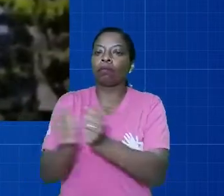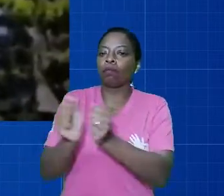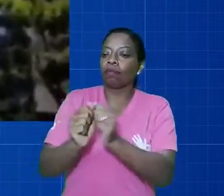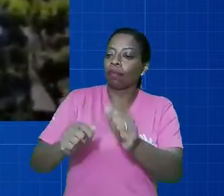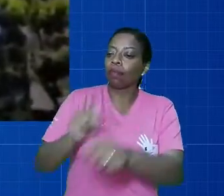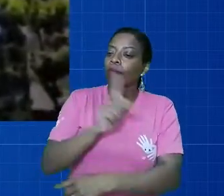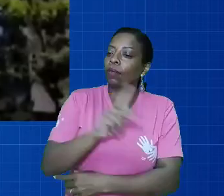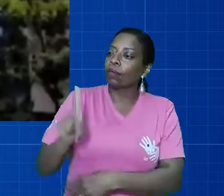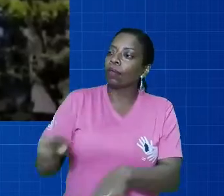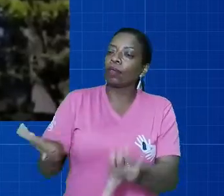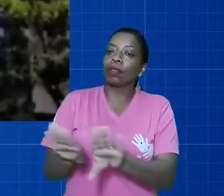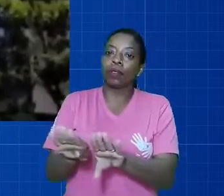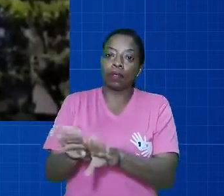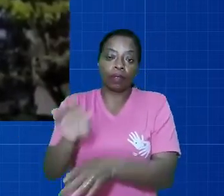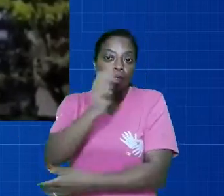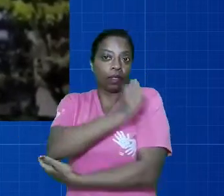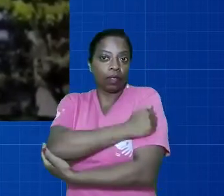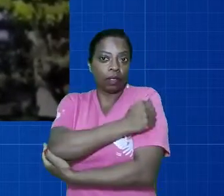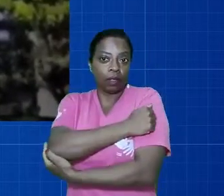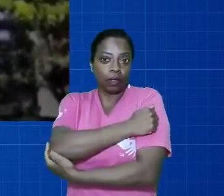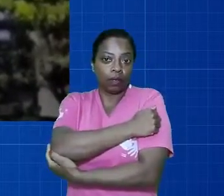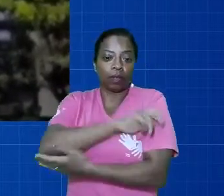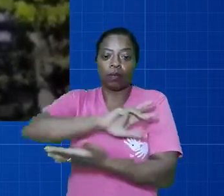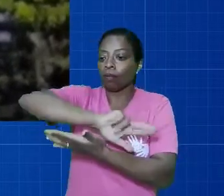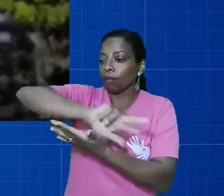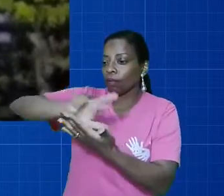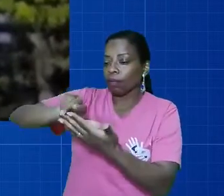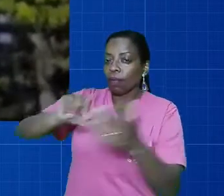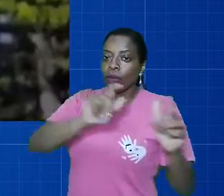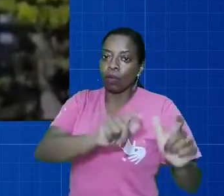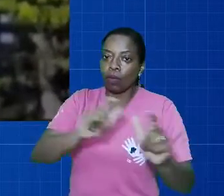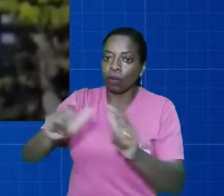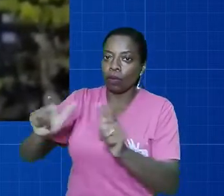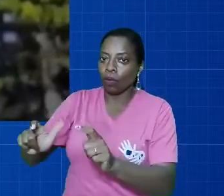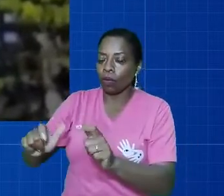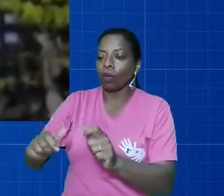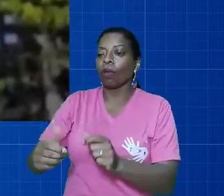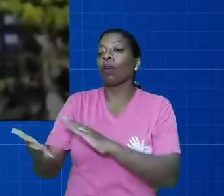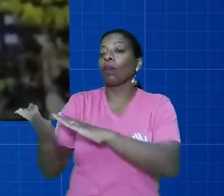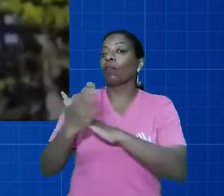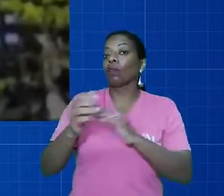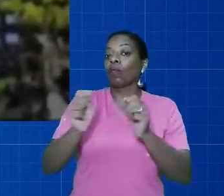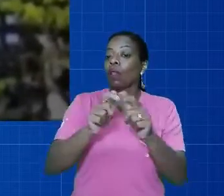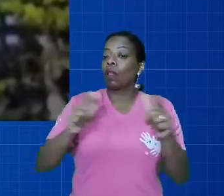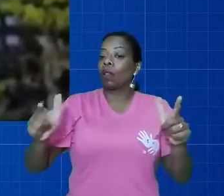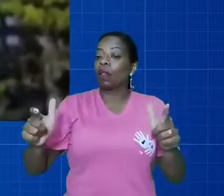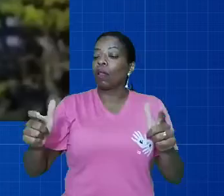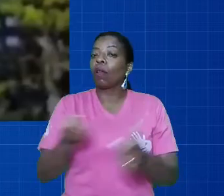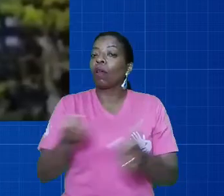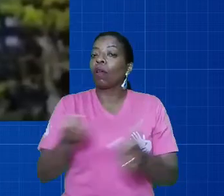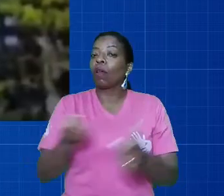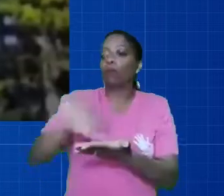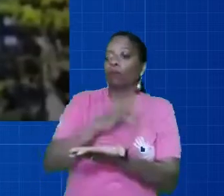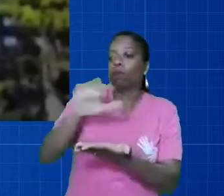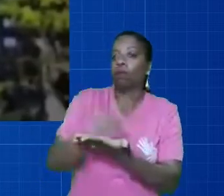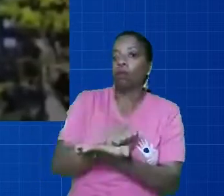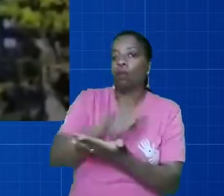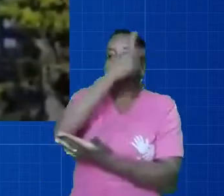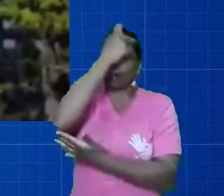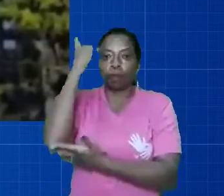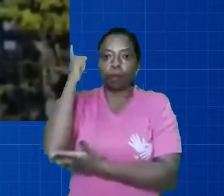professores. E esses espaços dentro de unidades educacionais permitiram, então, essa ampliação do número de atendimento e também uma formação continuada um pouco